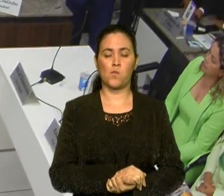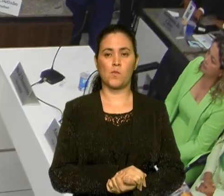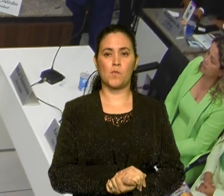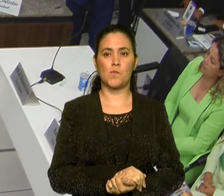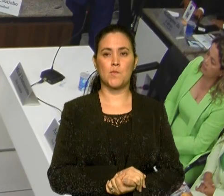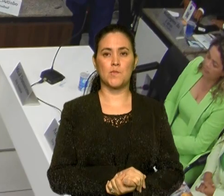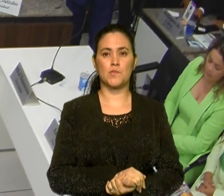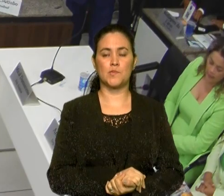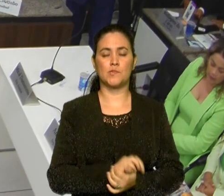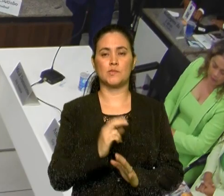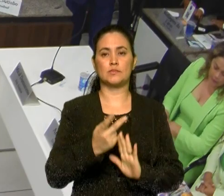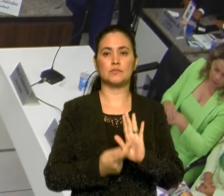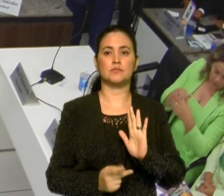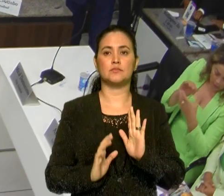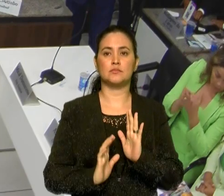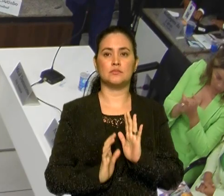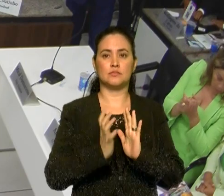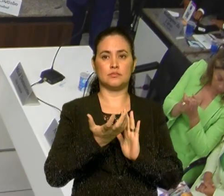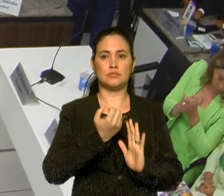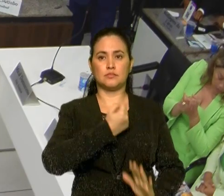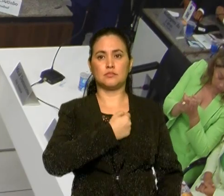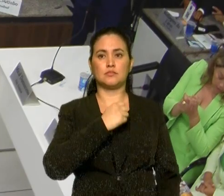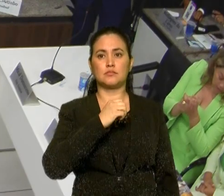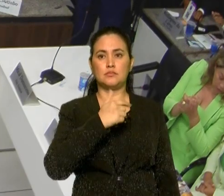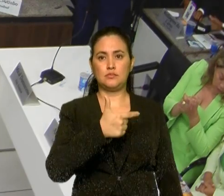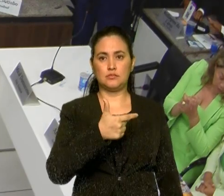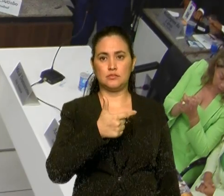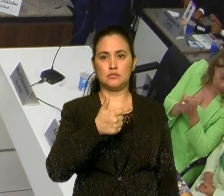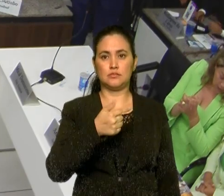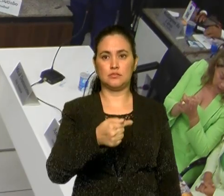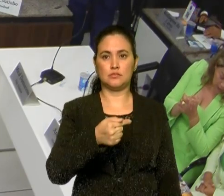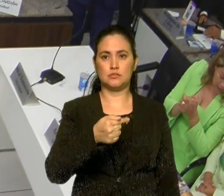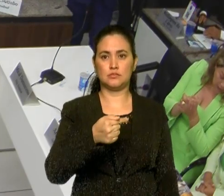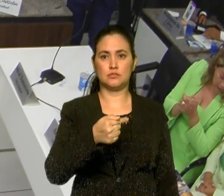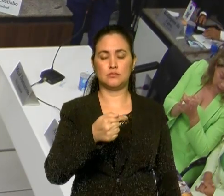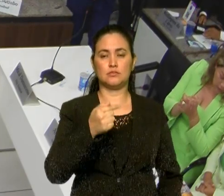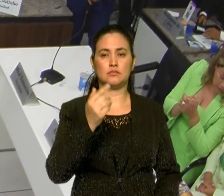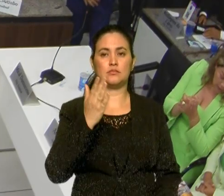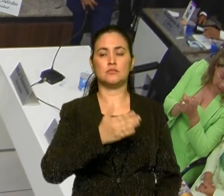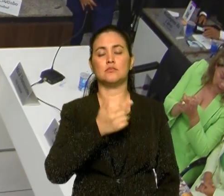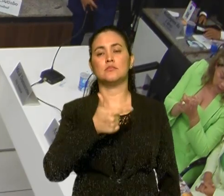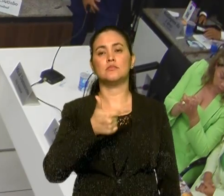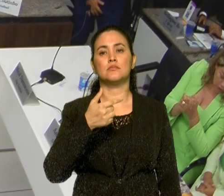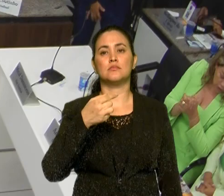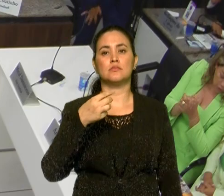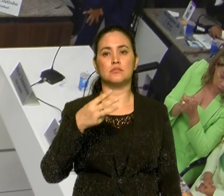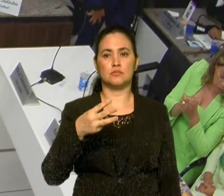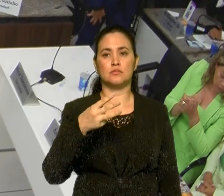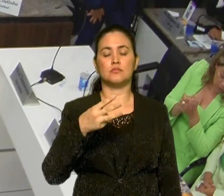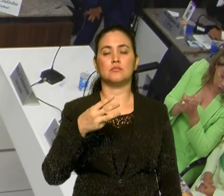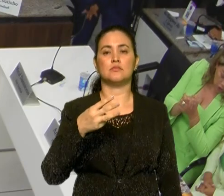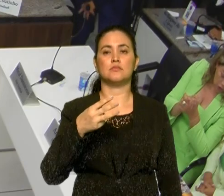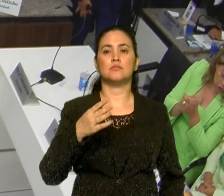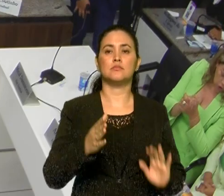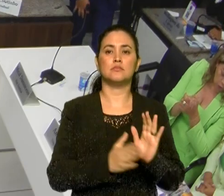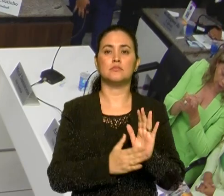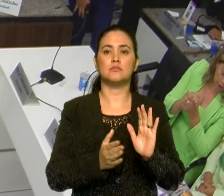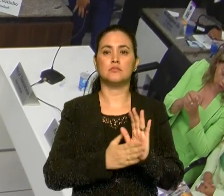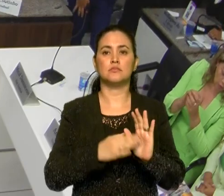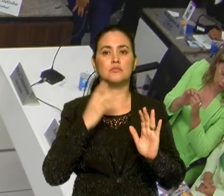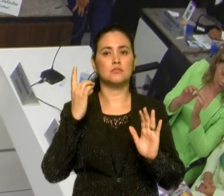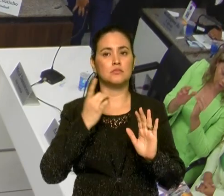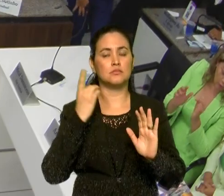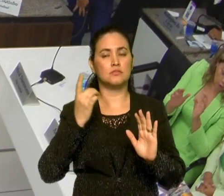Projeto de resolução legislativa número 27 de 2023, de autoria das